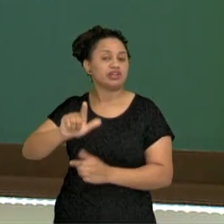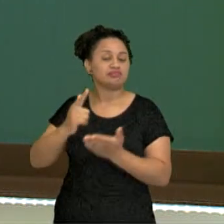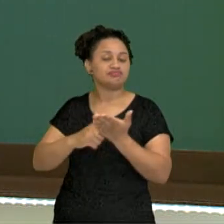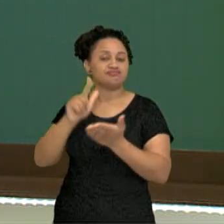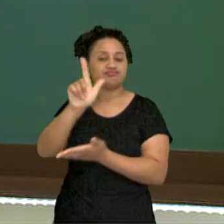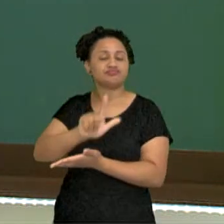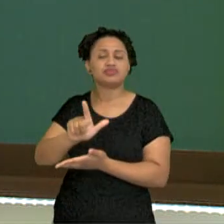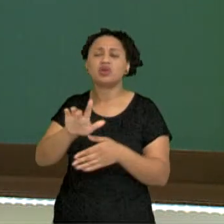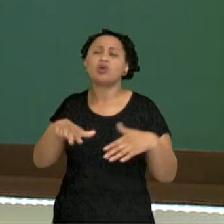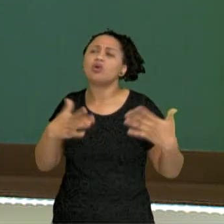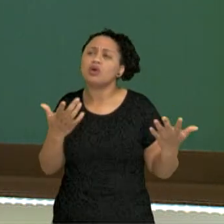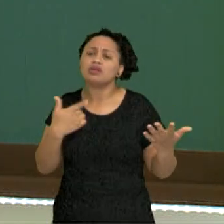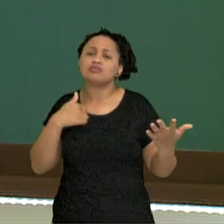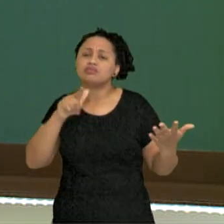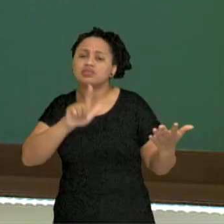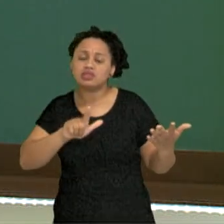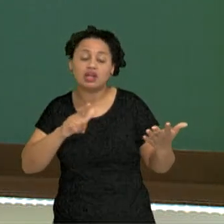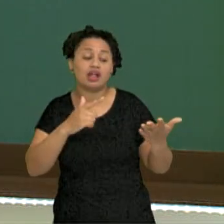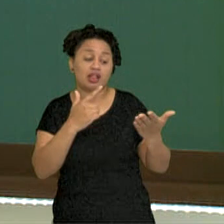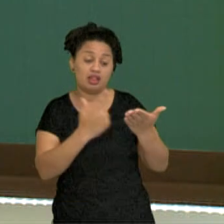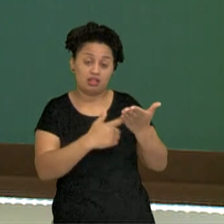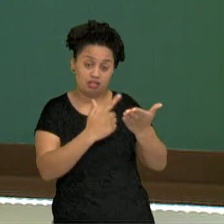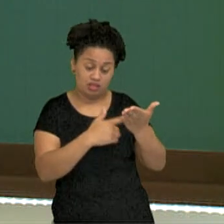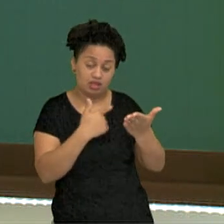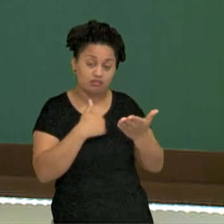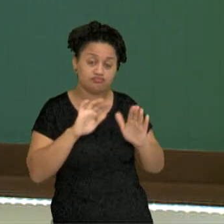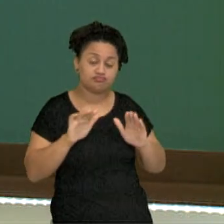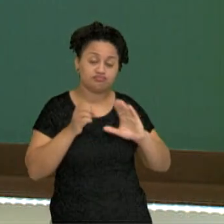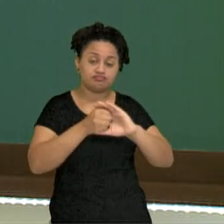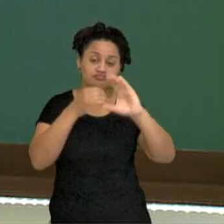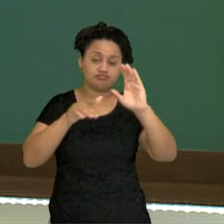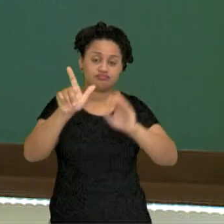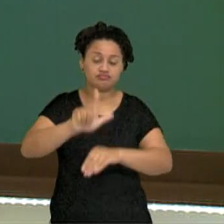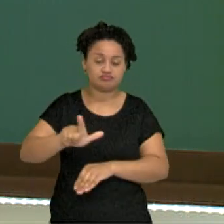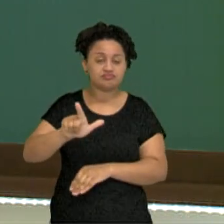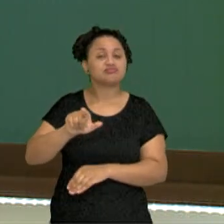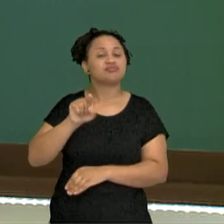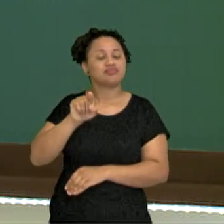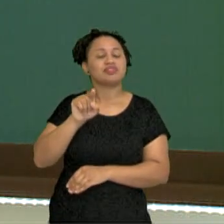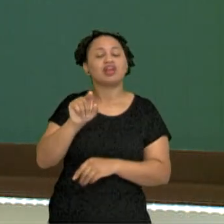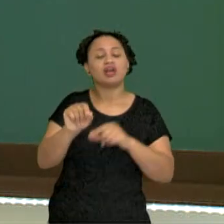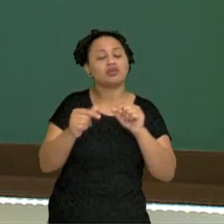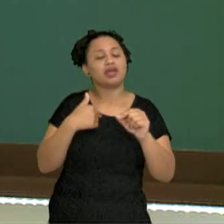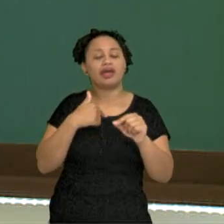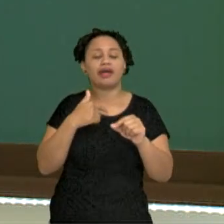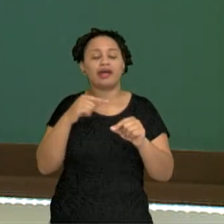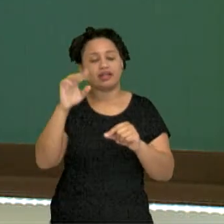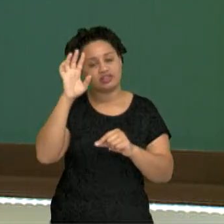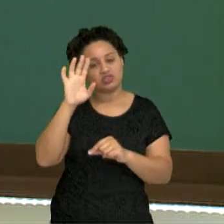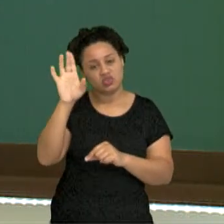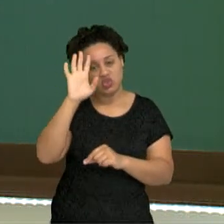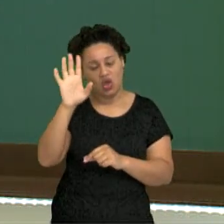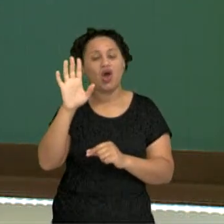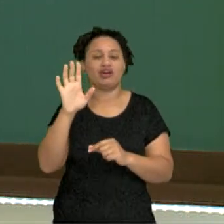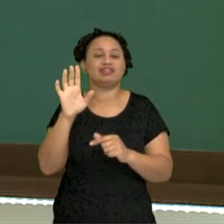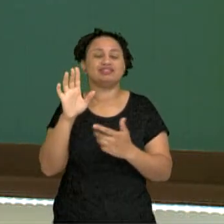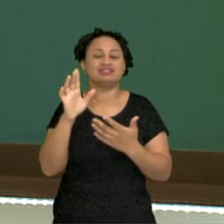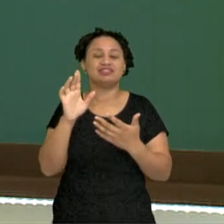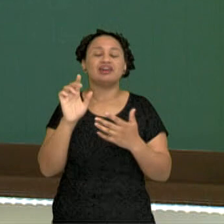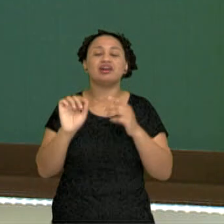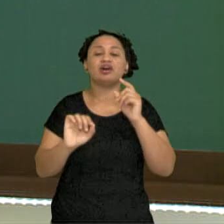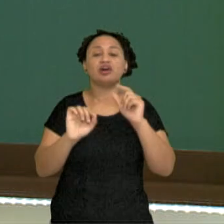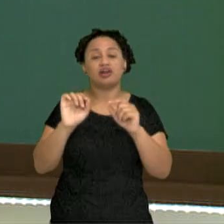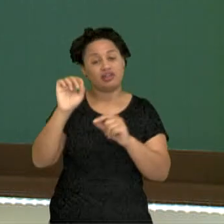livro de literatura é chamado de obra literária, são aquelas obras de ficção, né? Então envolve a imaginação,